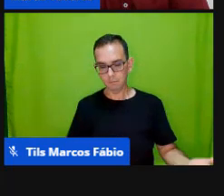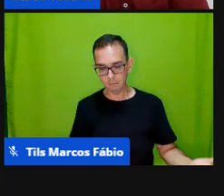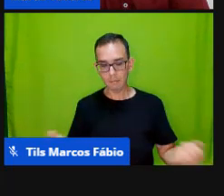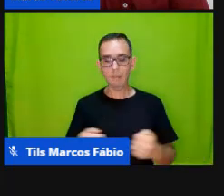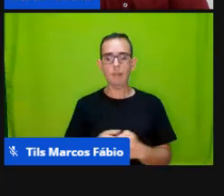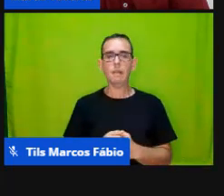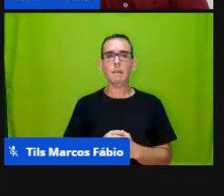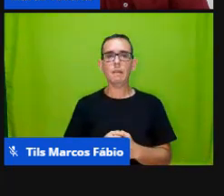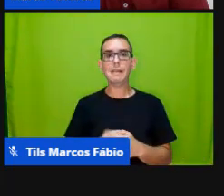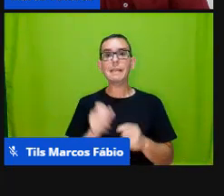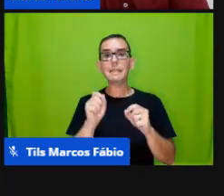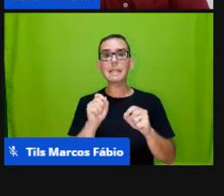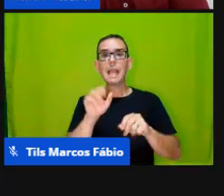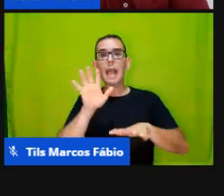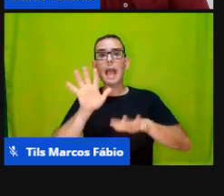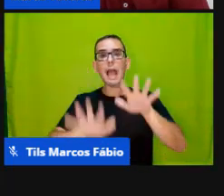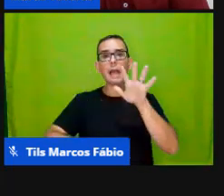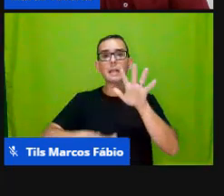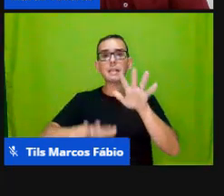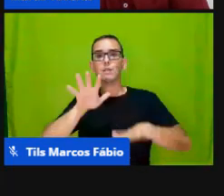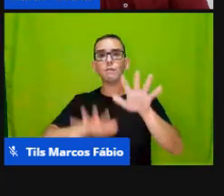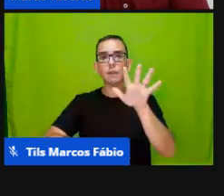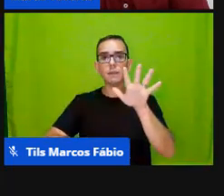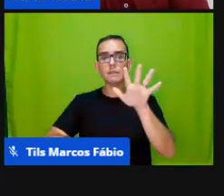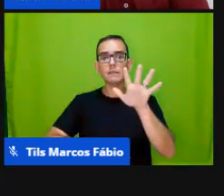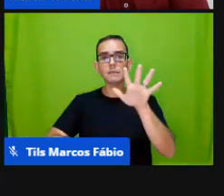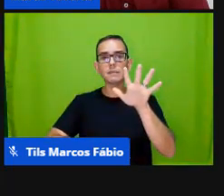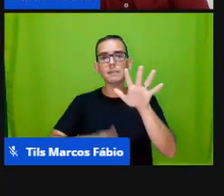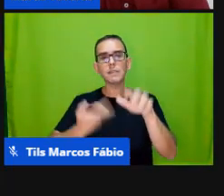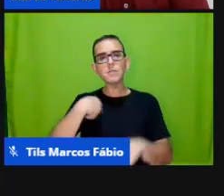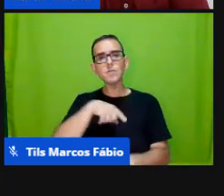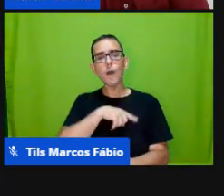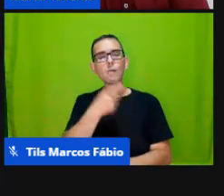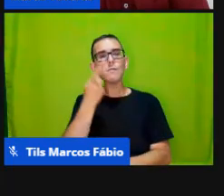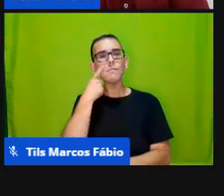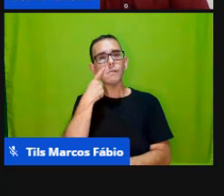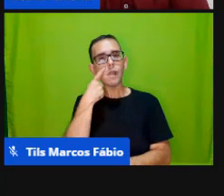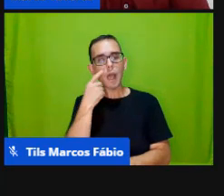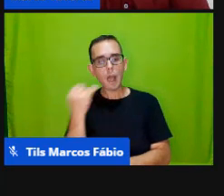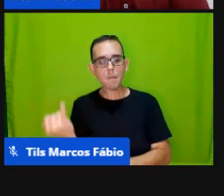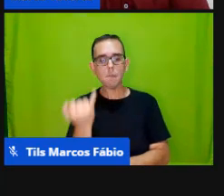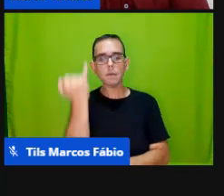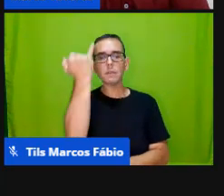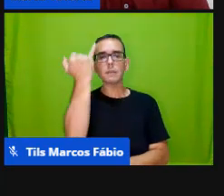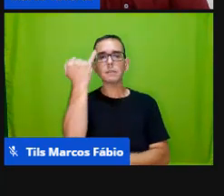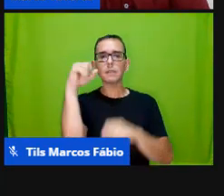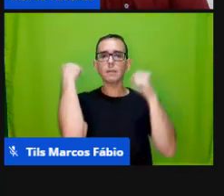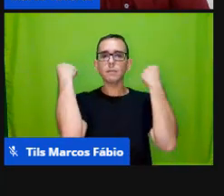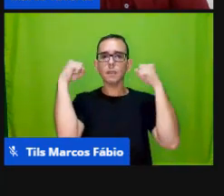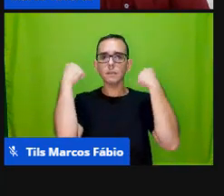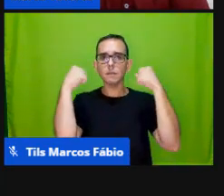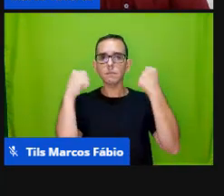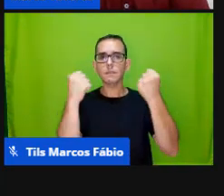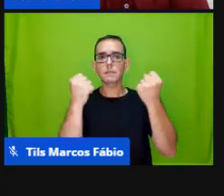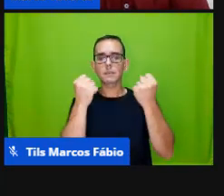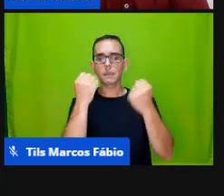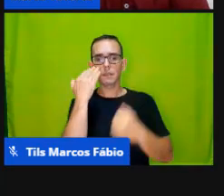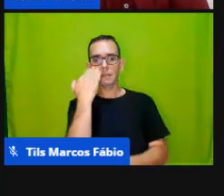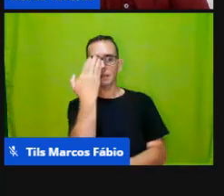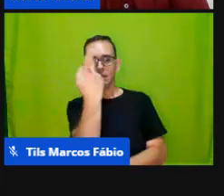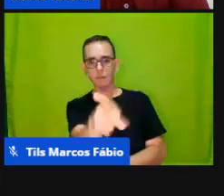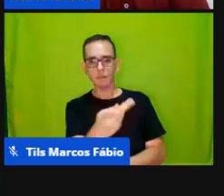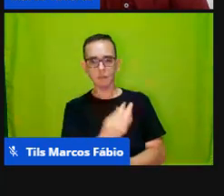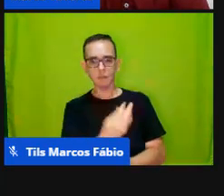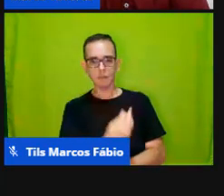E que às vezes a gente vê a importância da educação física na vida de uma pessoa. E